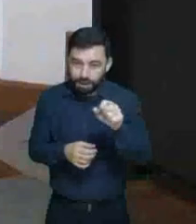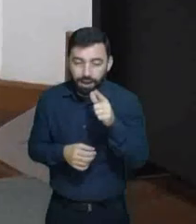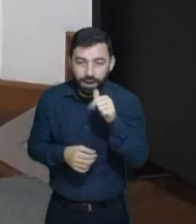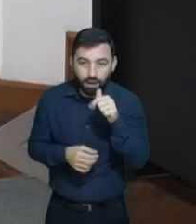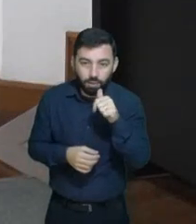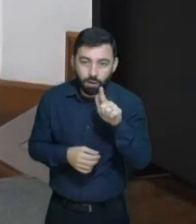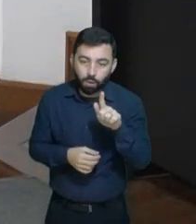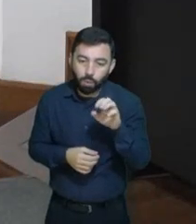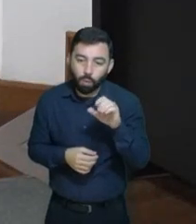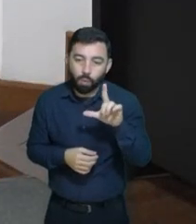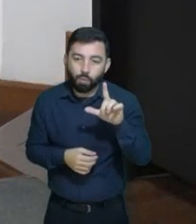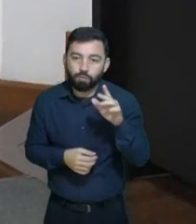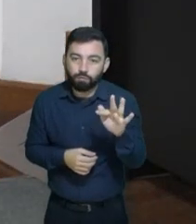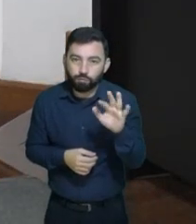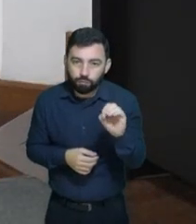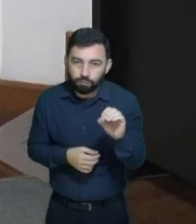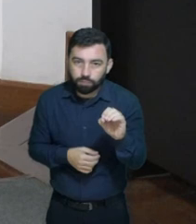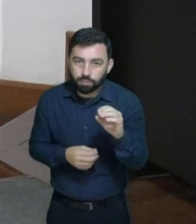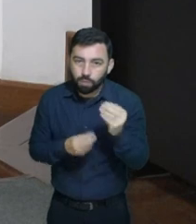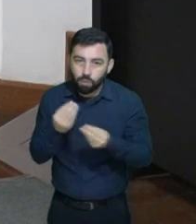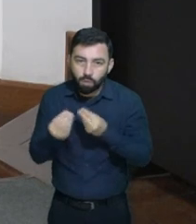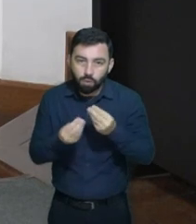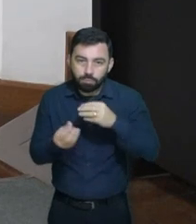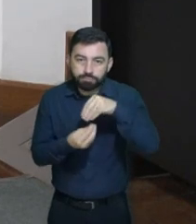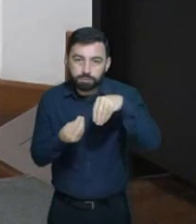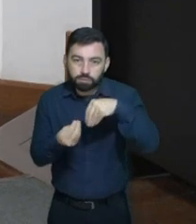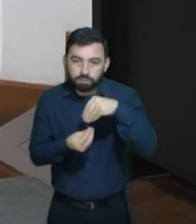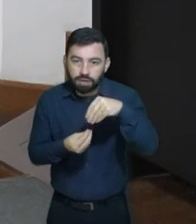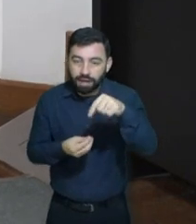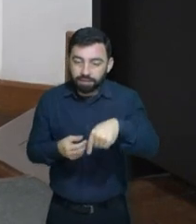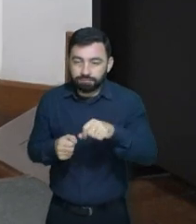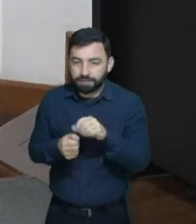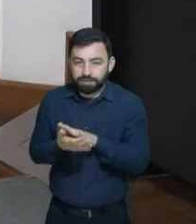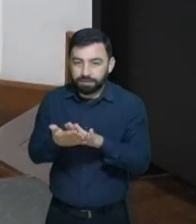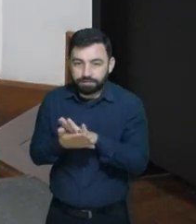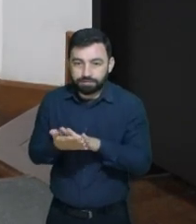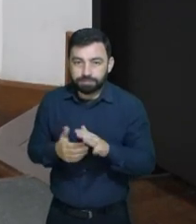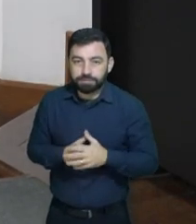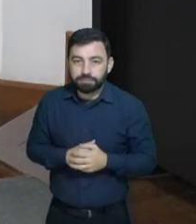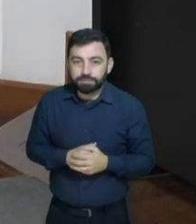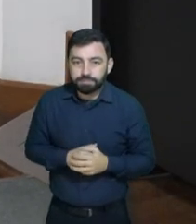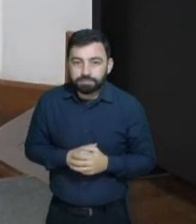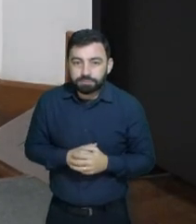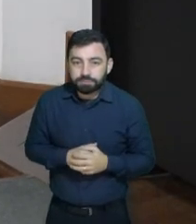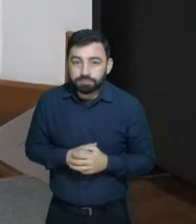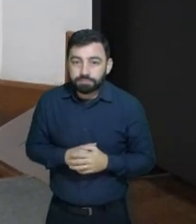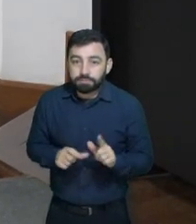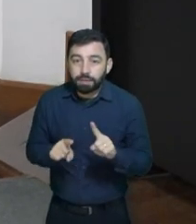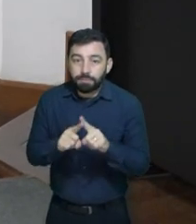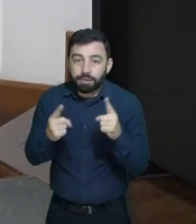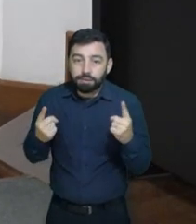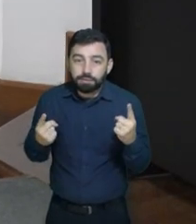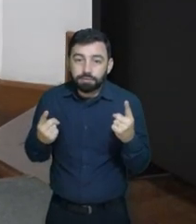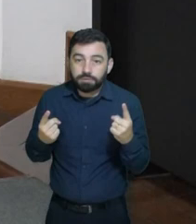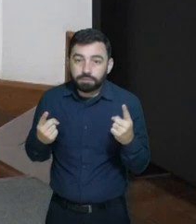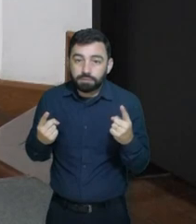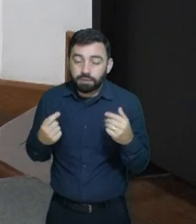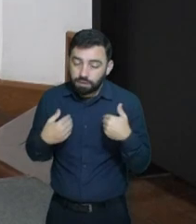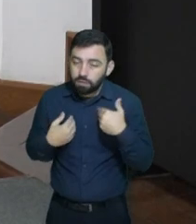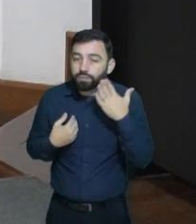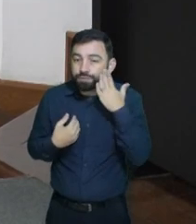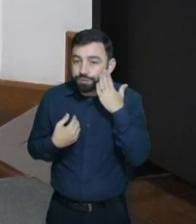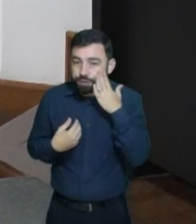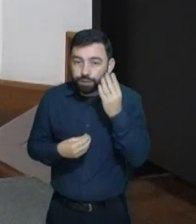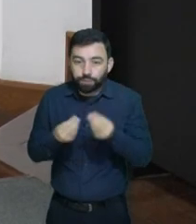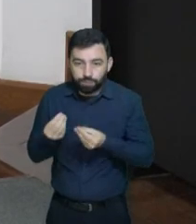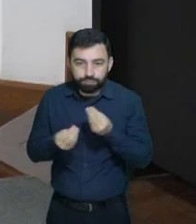México, para saber o antes e depois da contaminação, que a gente nem faz isso aqui. Né? Enfim, mas... Então, eu